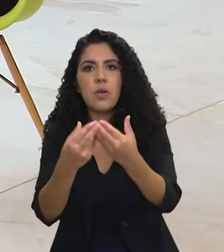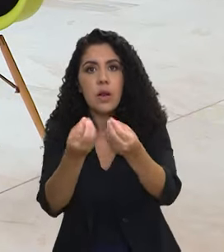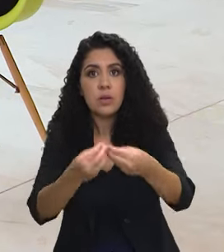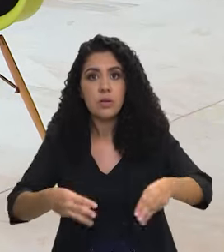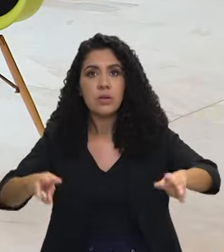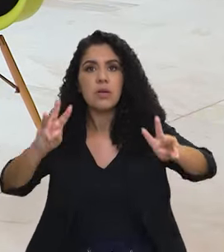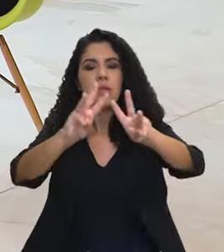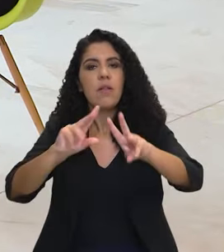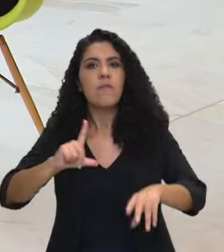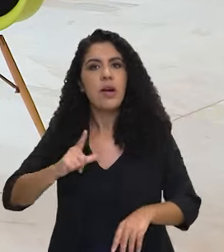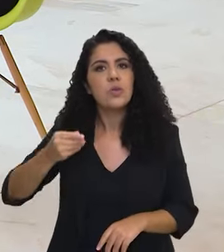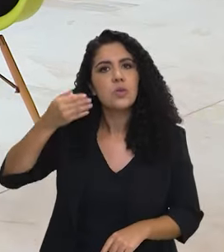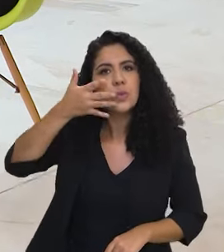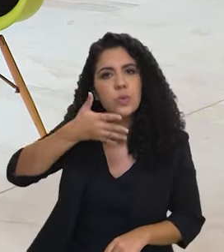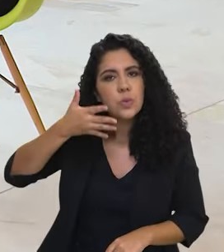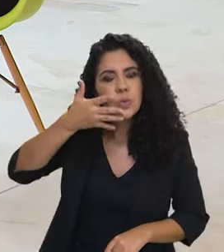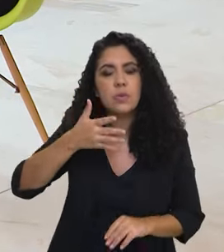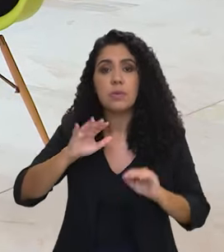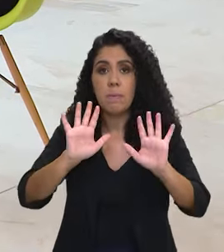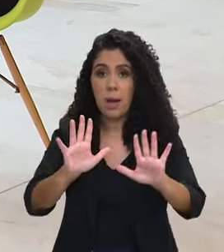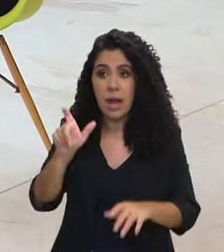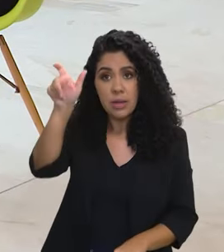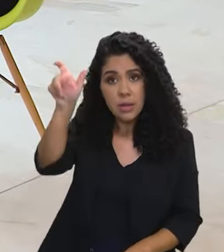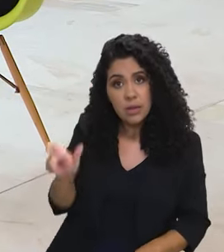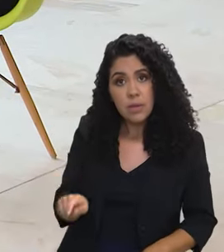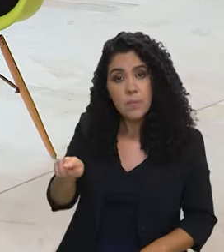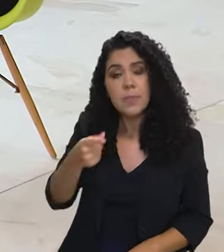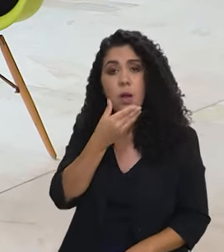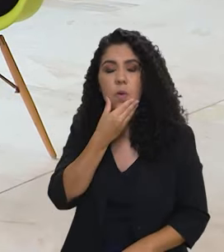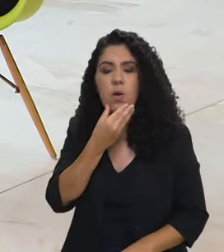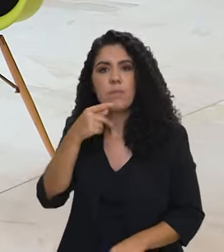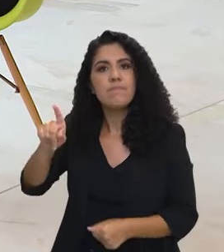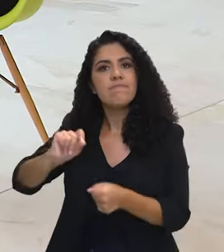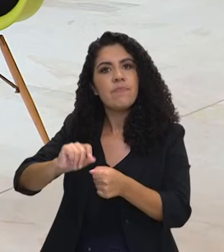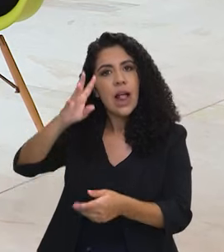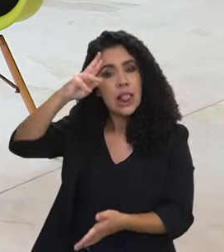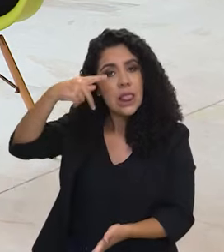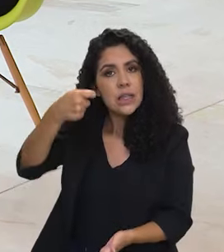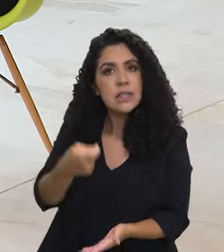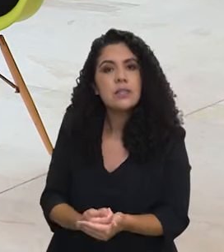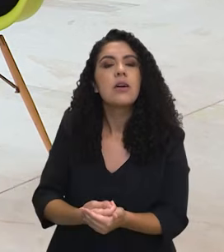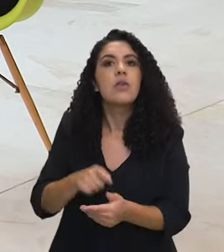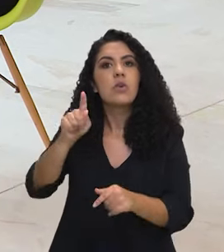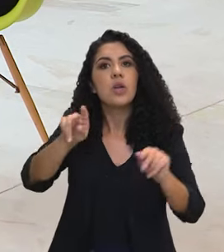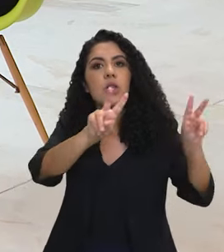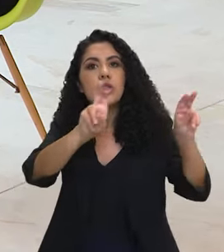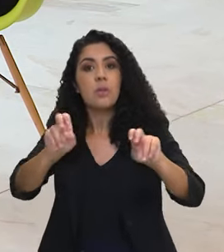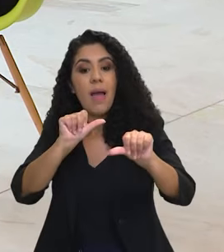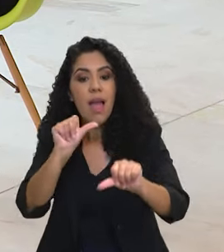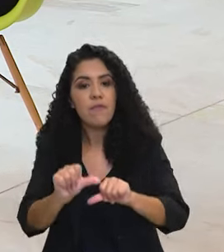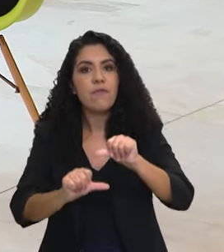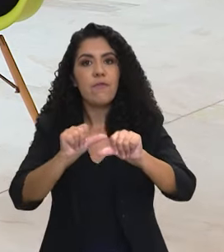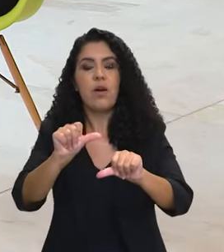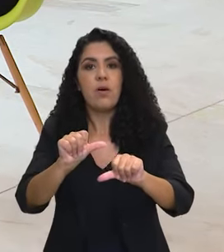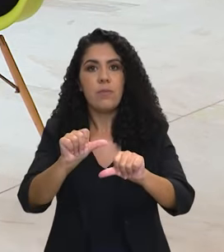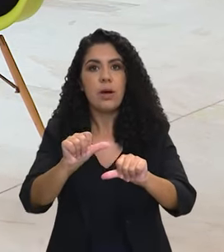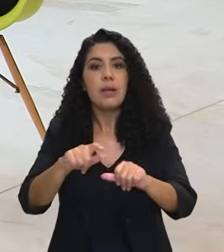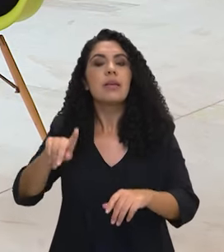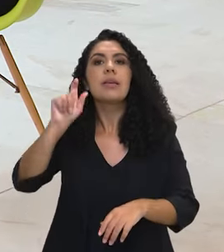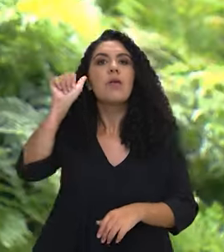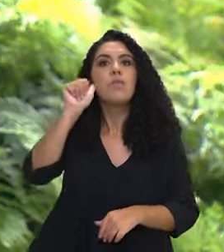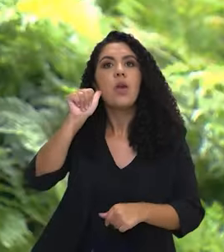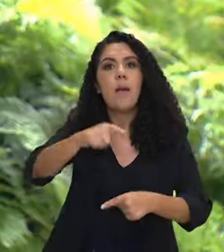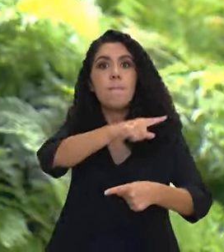Discurso inaugural. inicial, né? Exatamente. O Oswaldo Aranha, ele toma uma decisão, que é a chamada Reforma Oswaldo Aranha. As mulheres